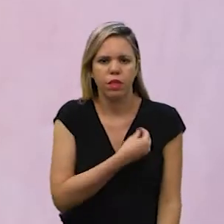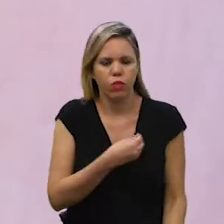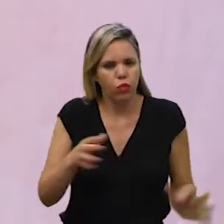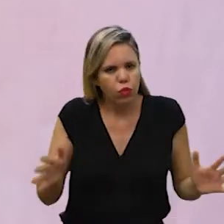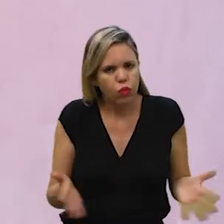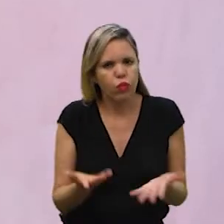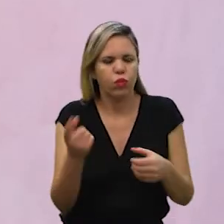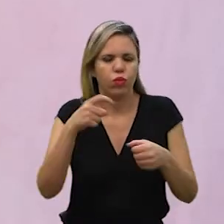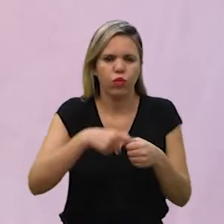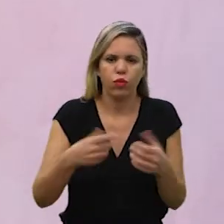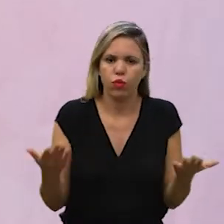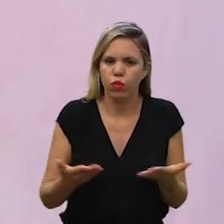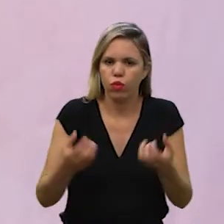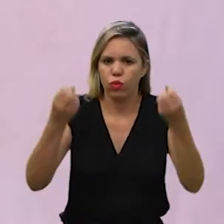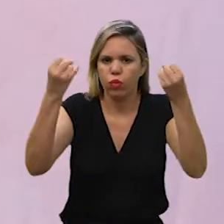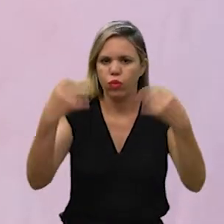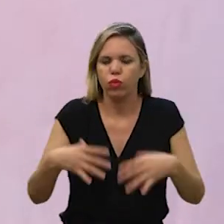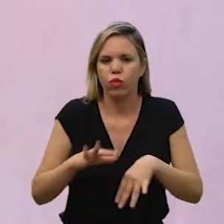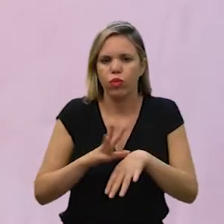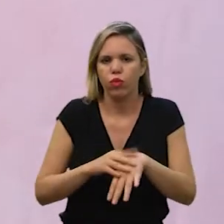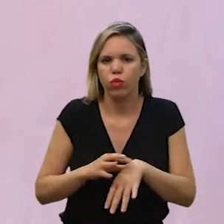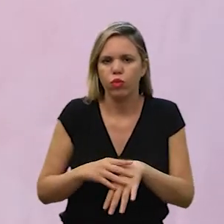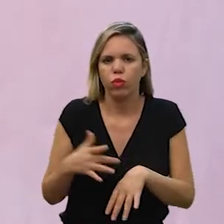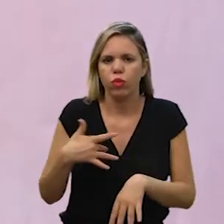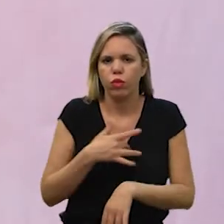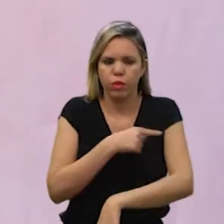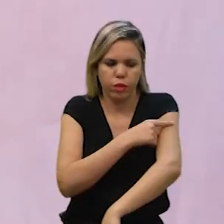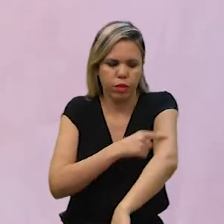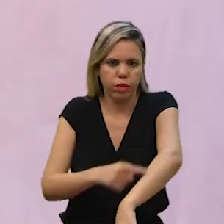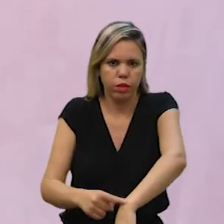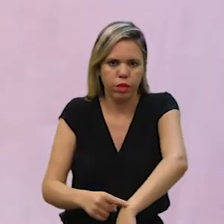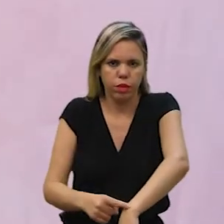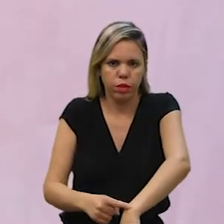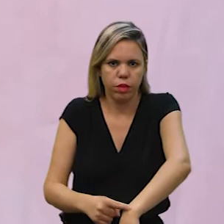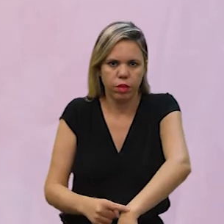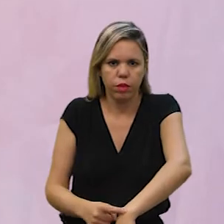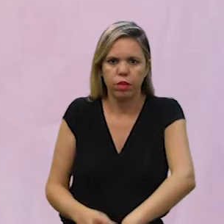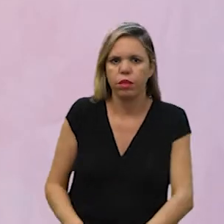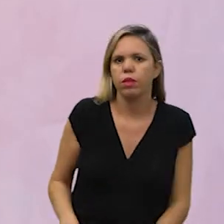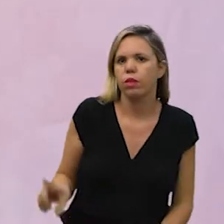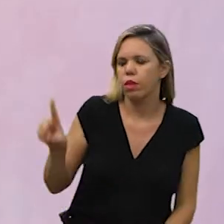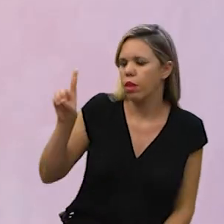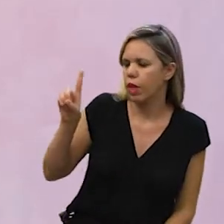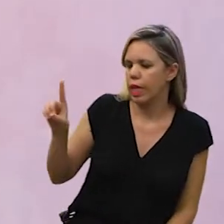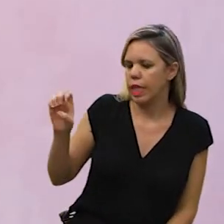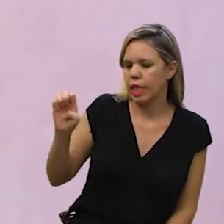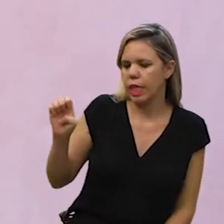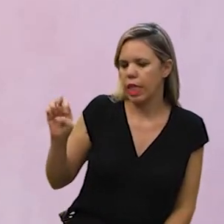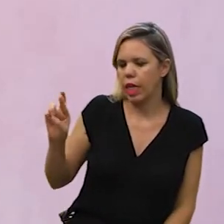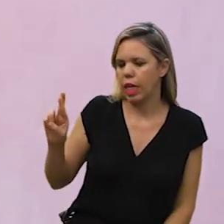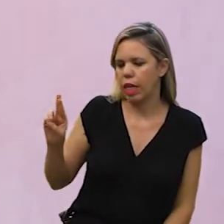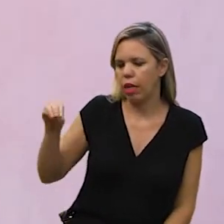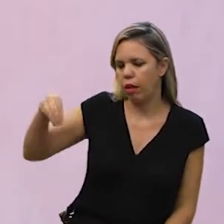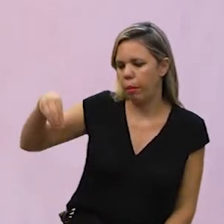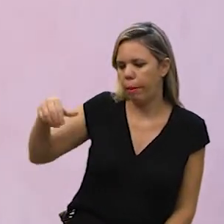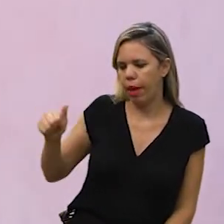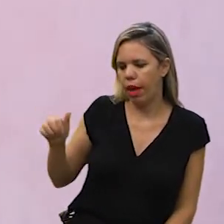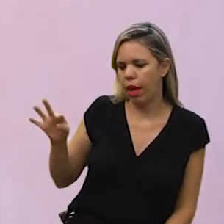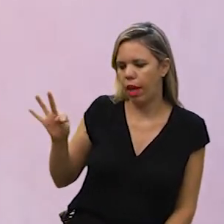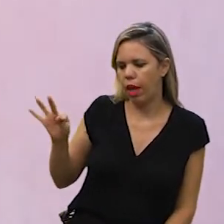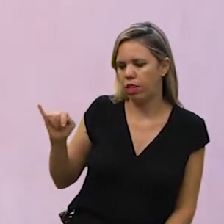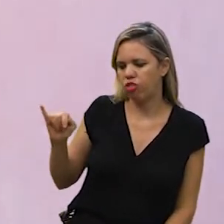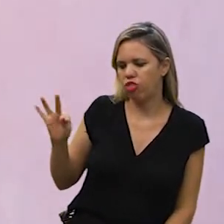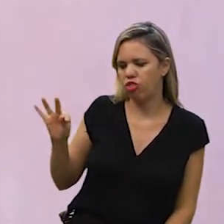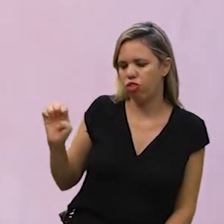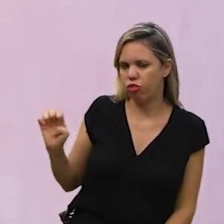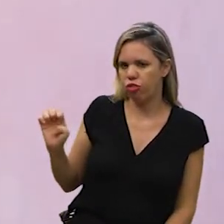Saúde é Vida de volta e hoje a gente está falando sobre a saúde da nossa pele. Estamos falando sobre dermatite. No primeiro bloco, a gente